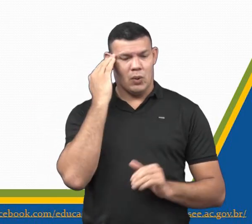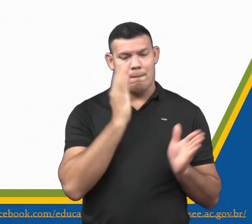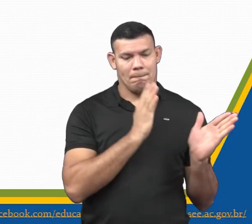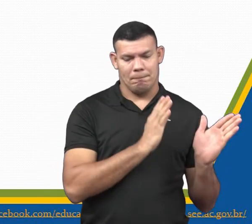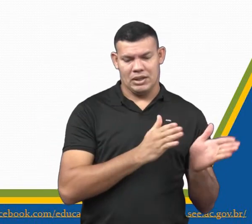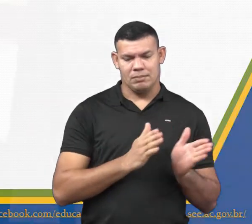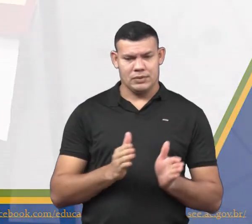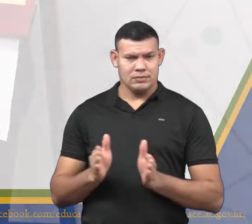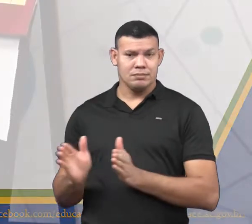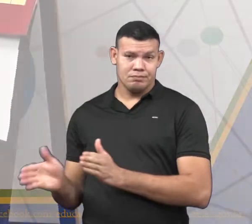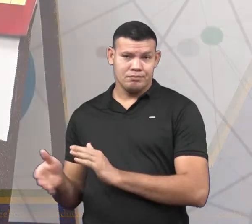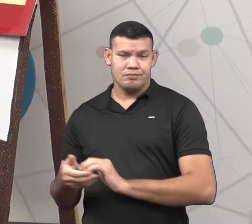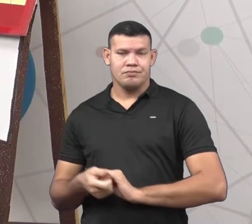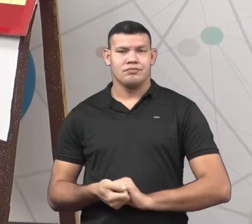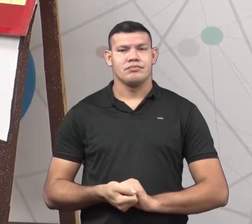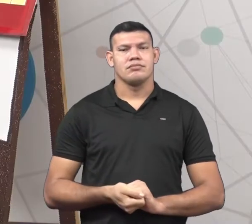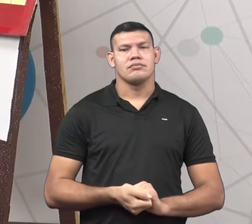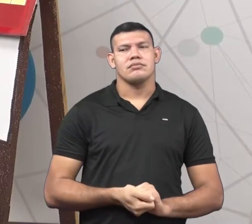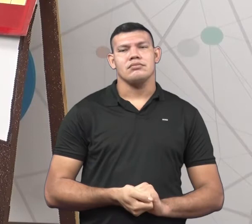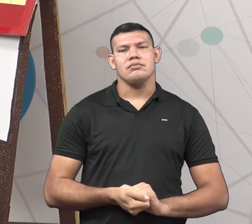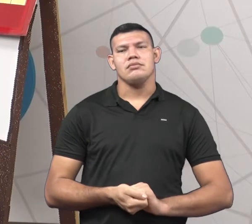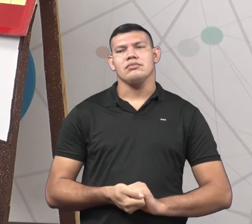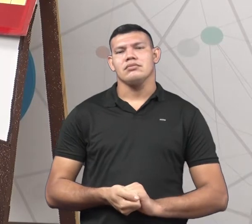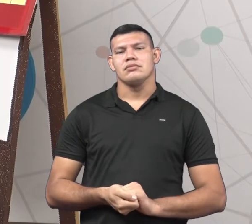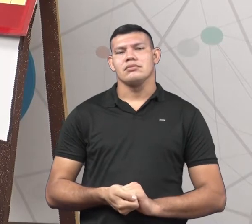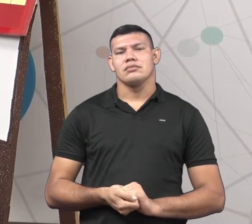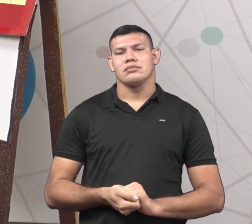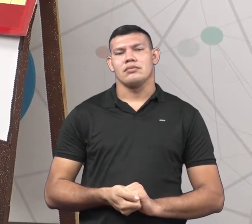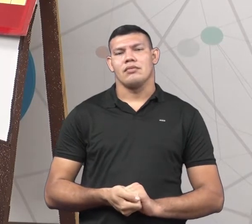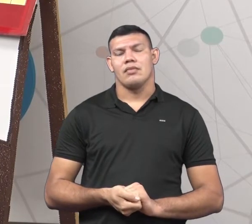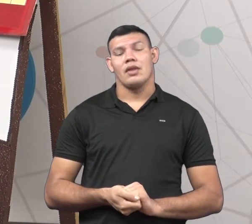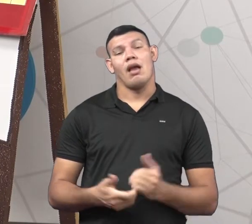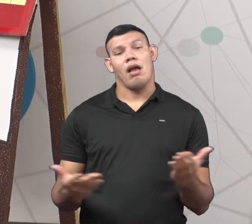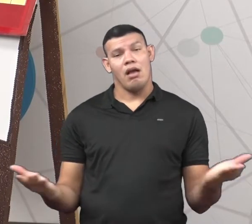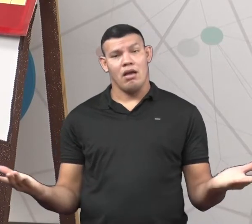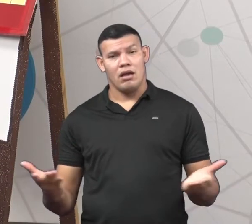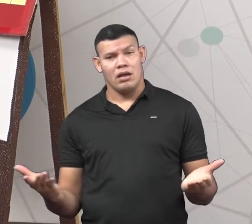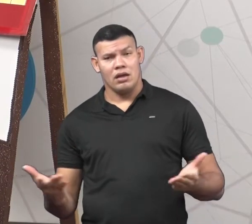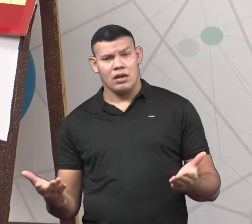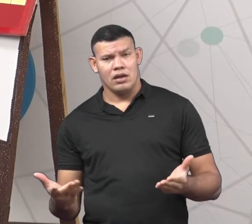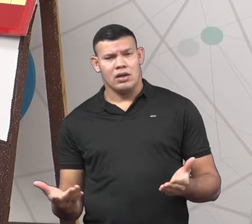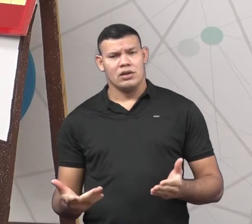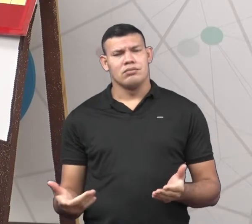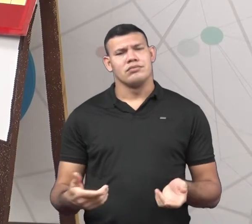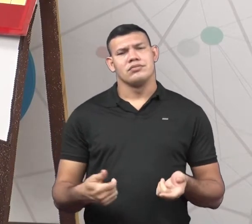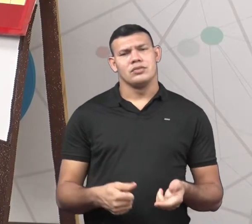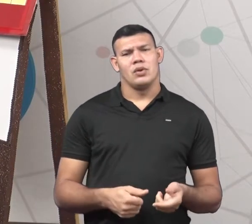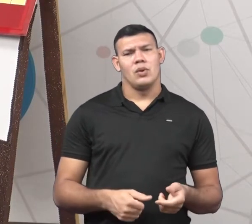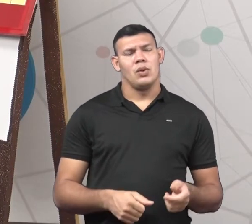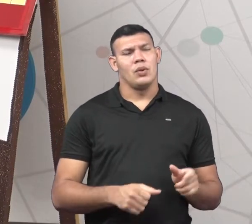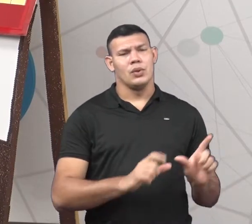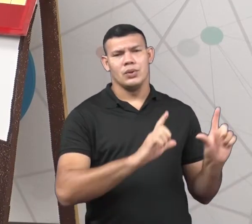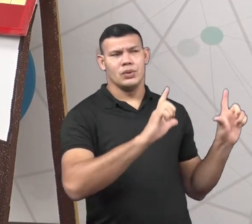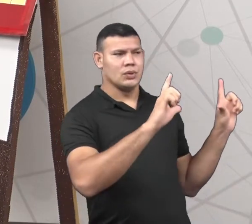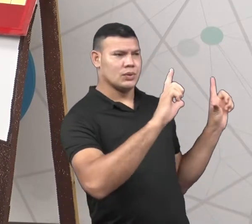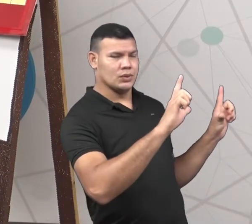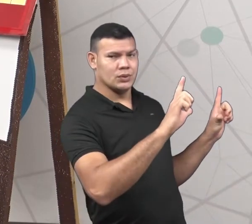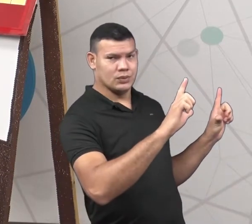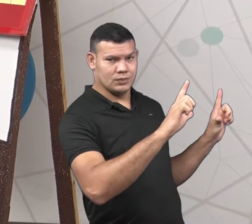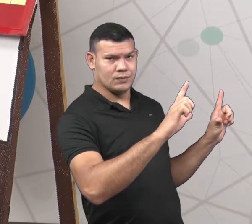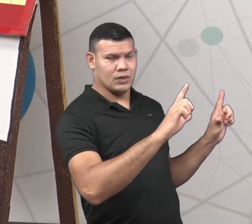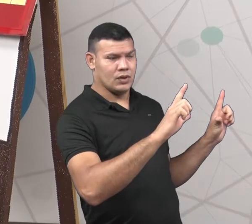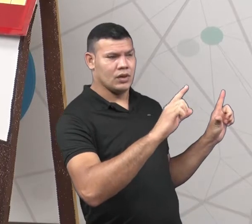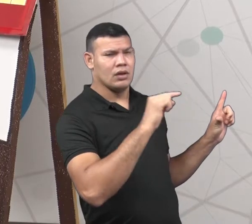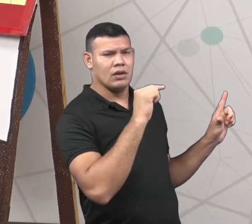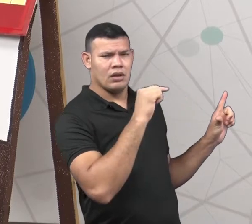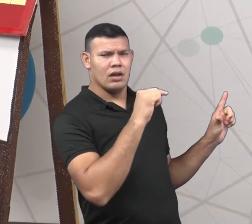ele ocupa. Vem aqui comigo agora aqui no quadro, vamos montar um